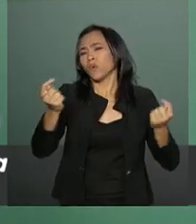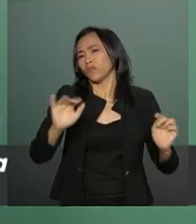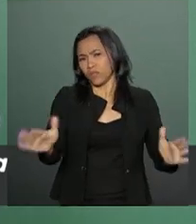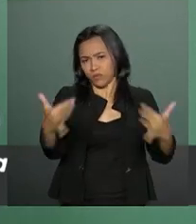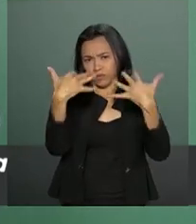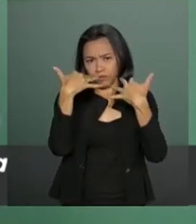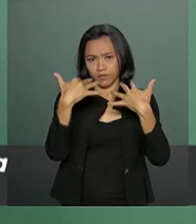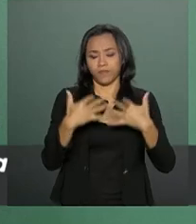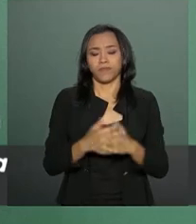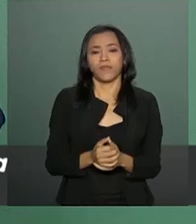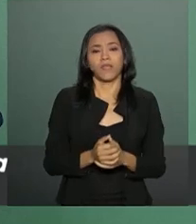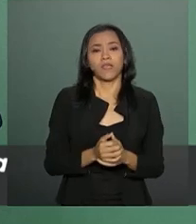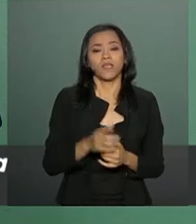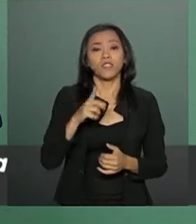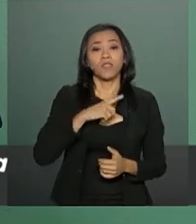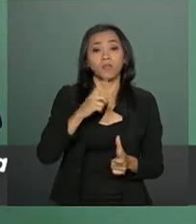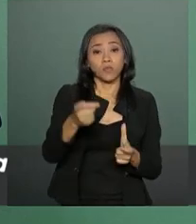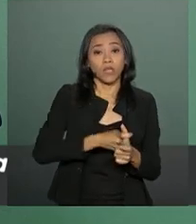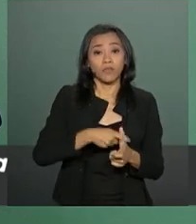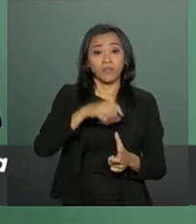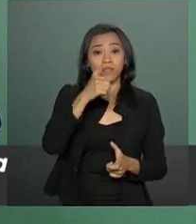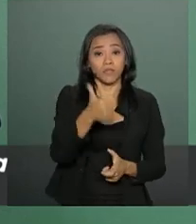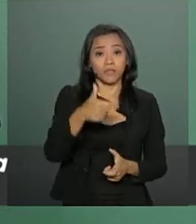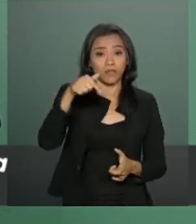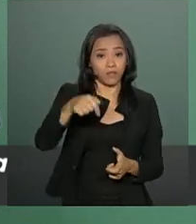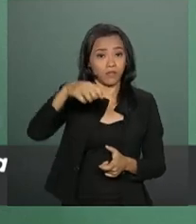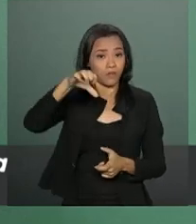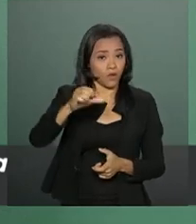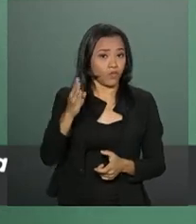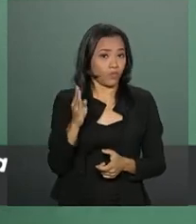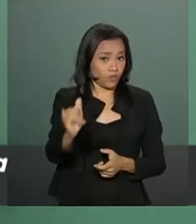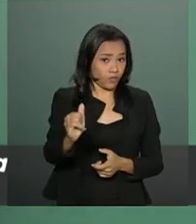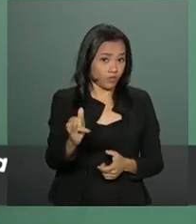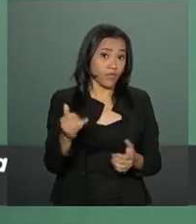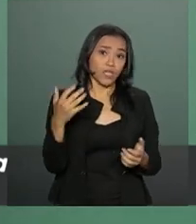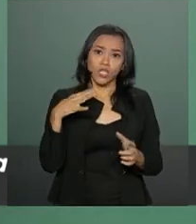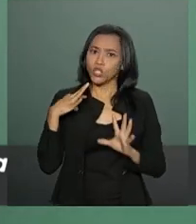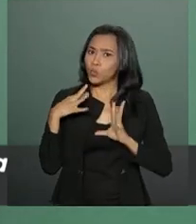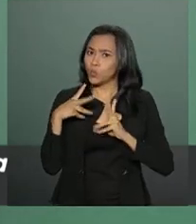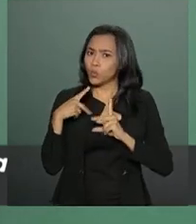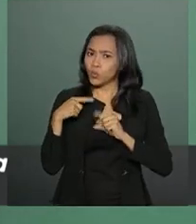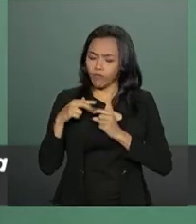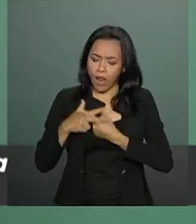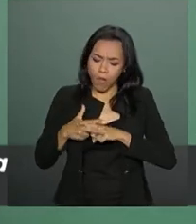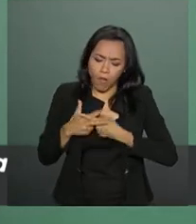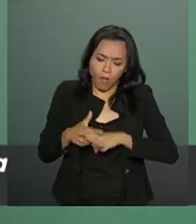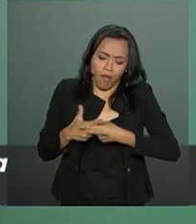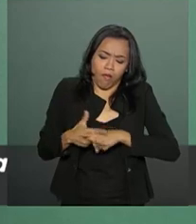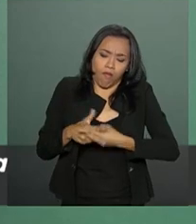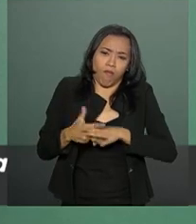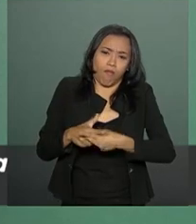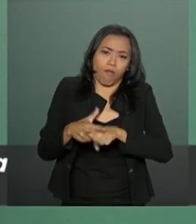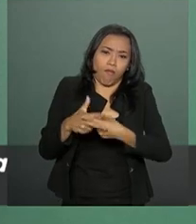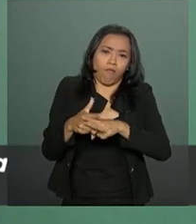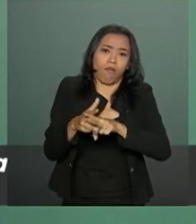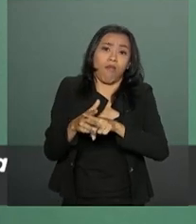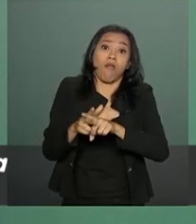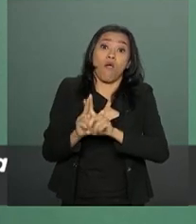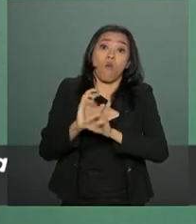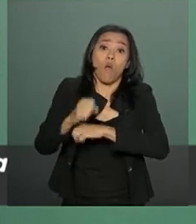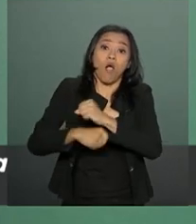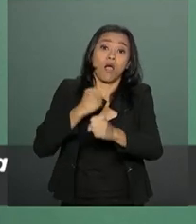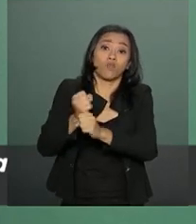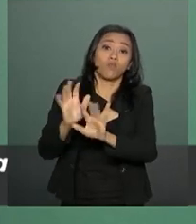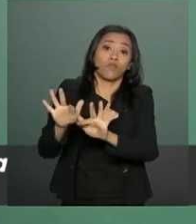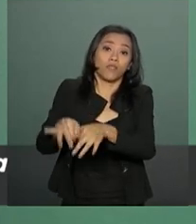inaugural mente um déficit de 179 bilhões e fizemos tudo que tínhamos que fazer e logo quando terminou o ano nós